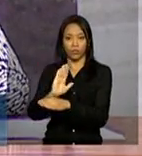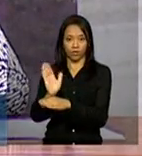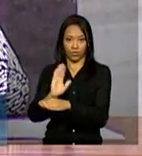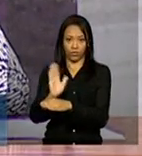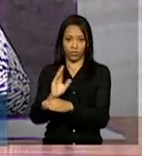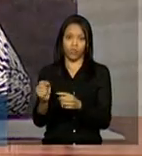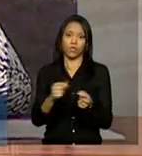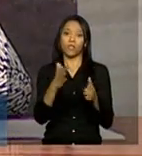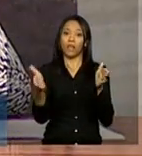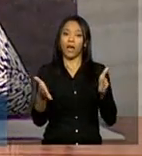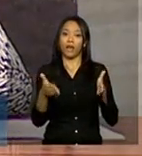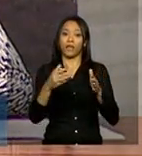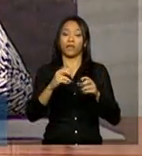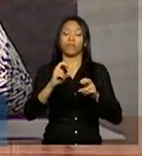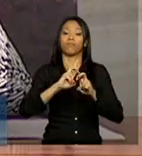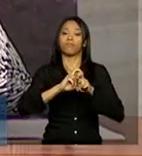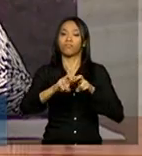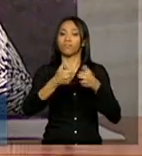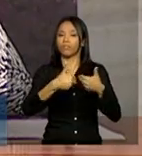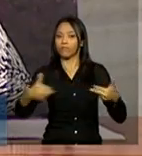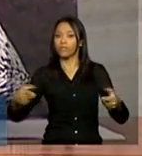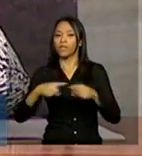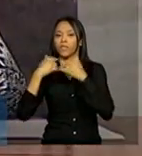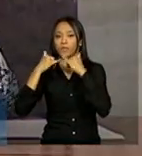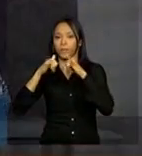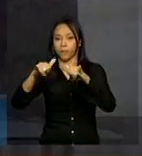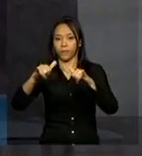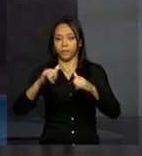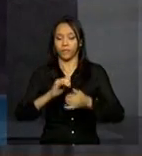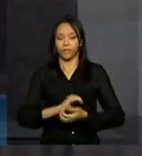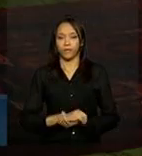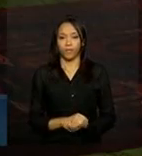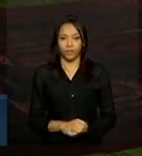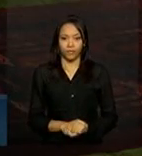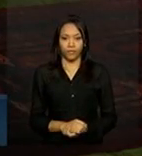de transporte e o bloco de energia.